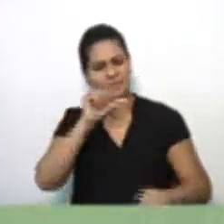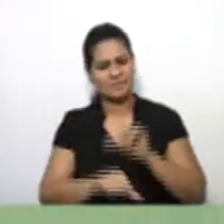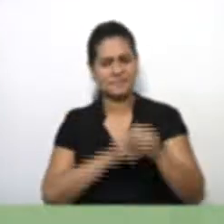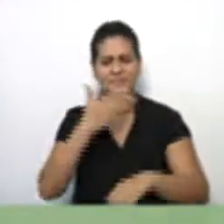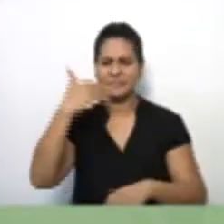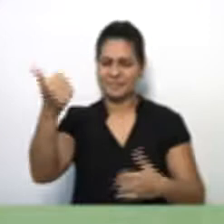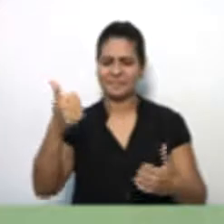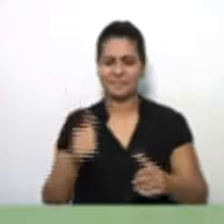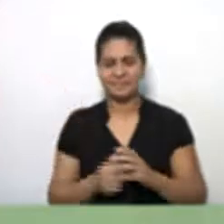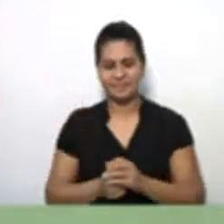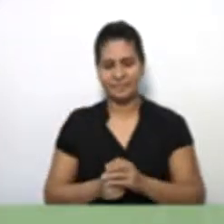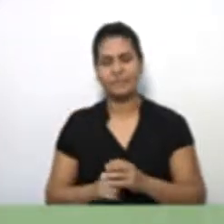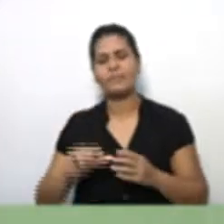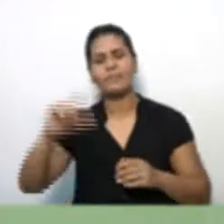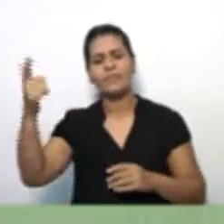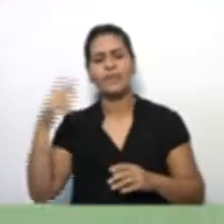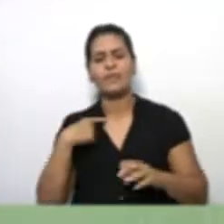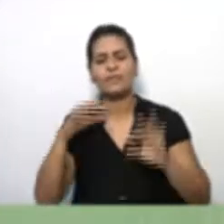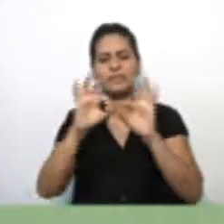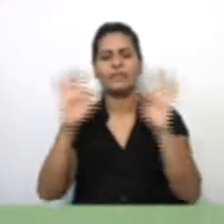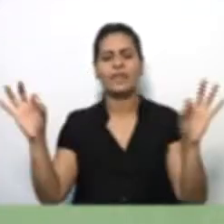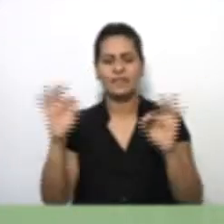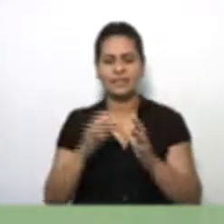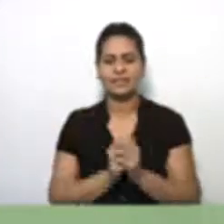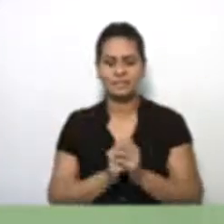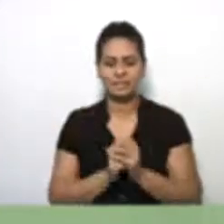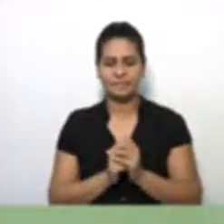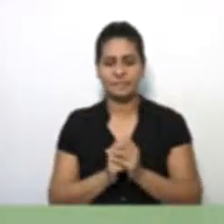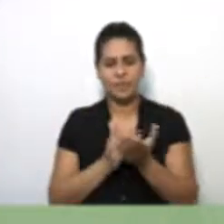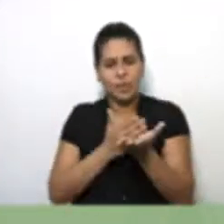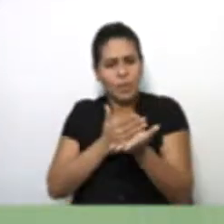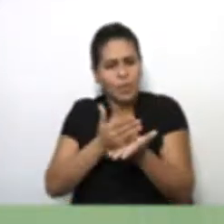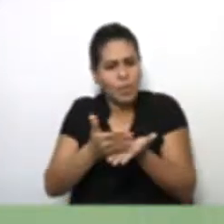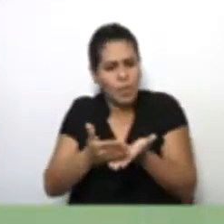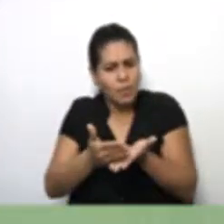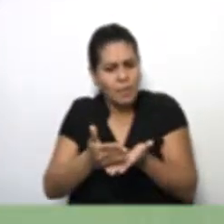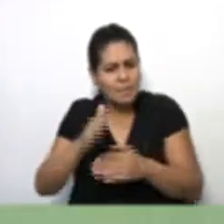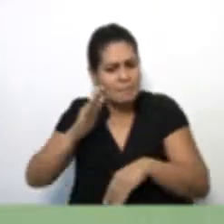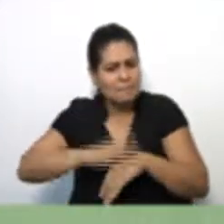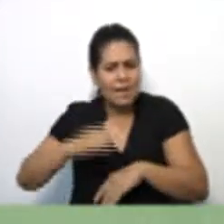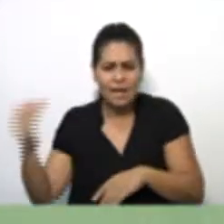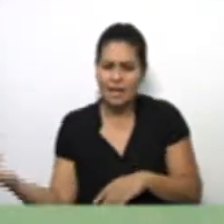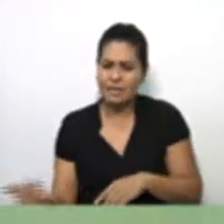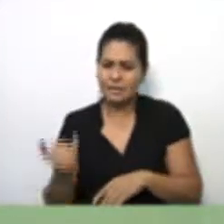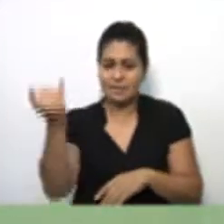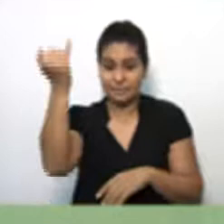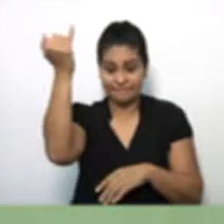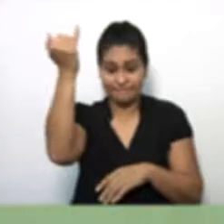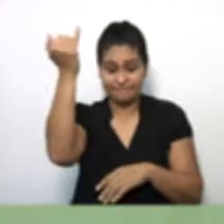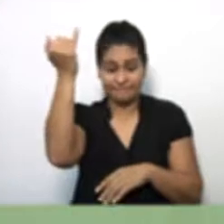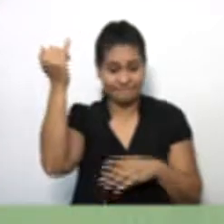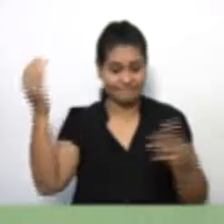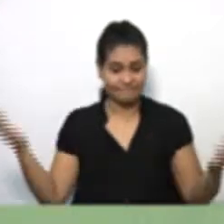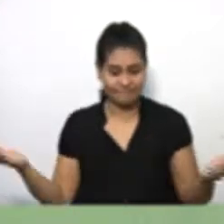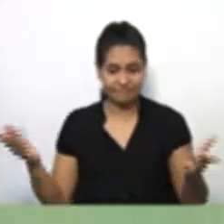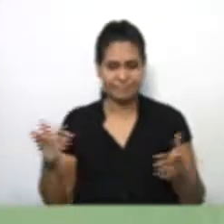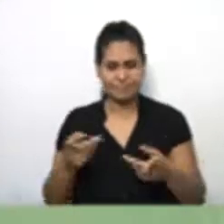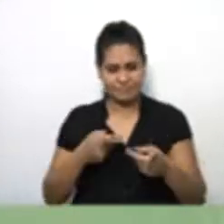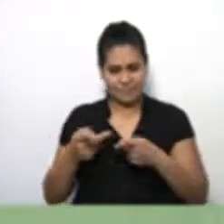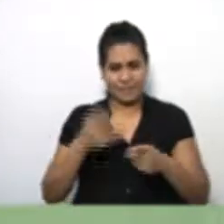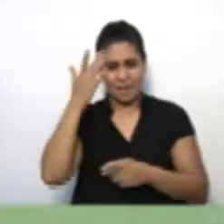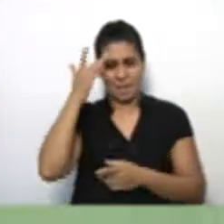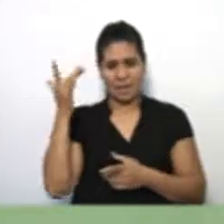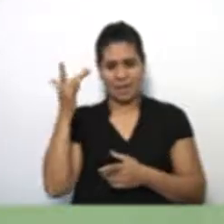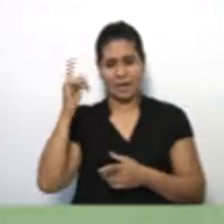ok? Né? Tem outra aqui, ó, de Platão. O começo é a parte mais importante. Então, se você deixar para planejar só